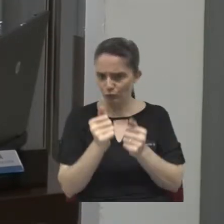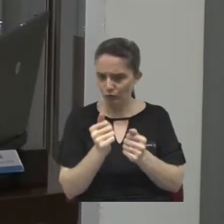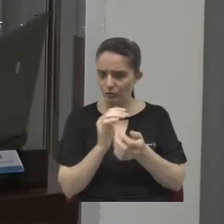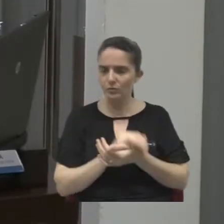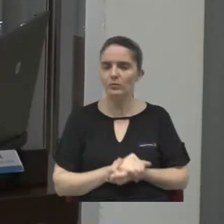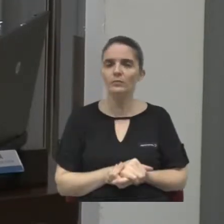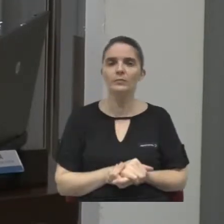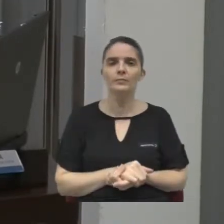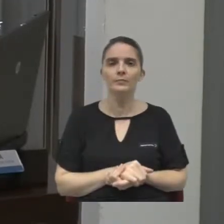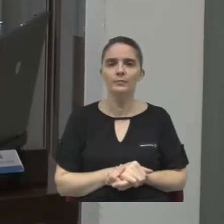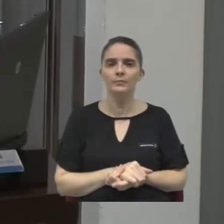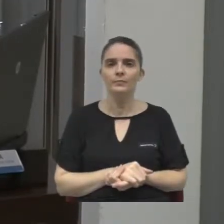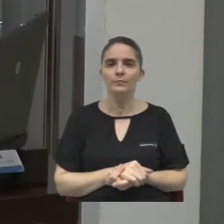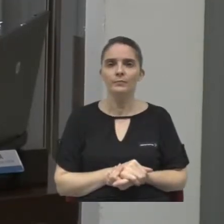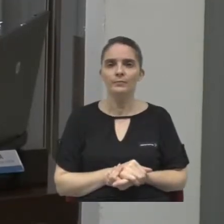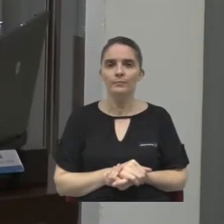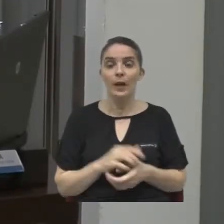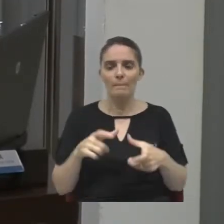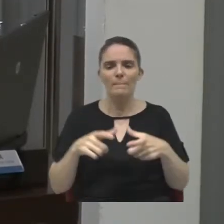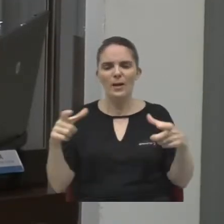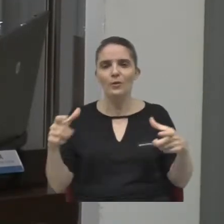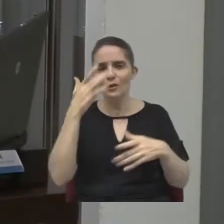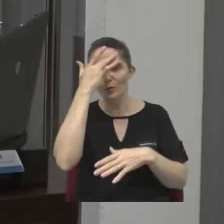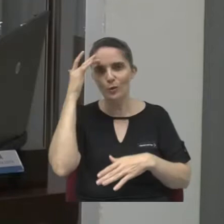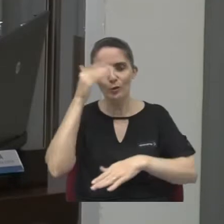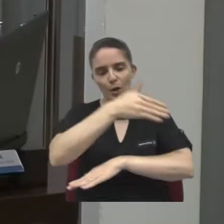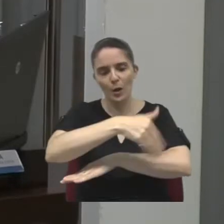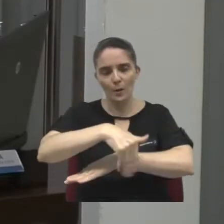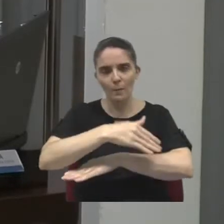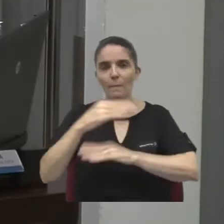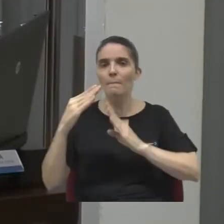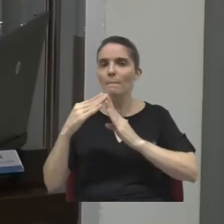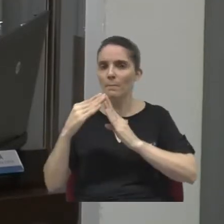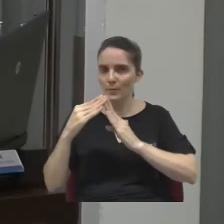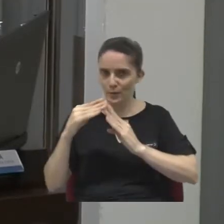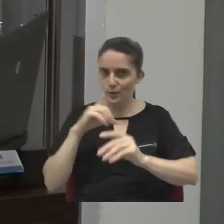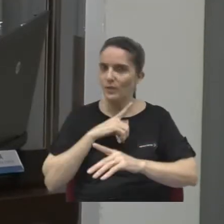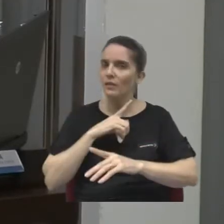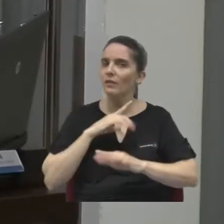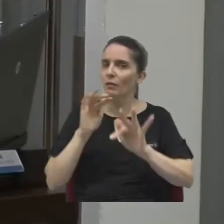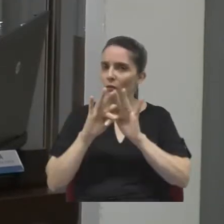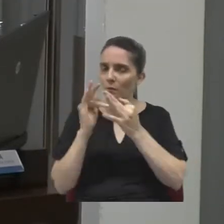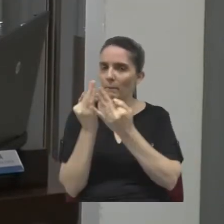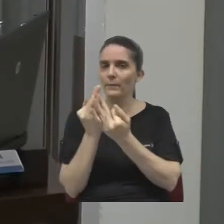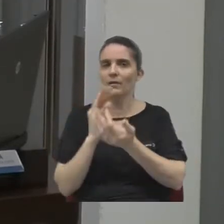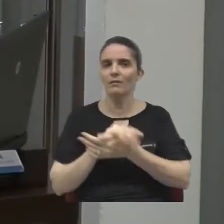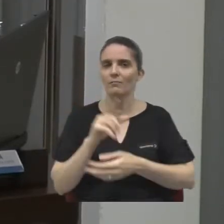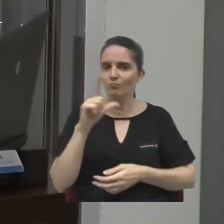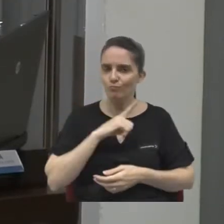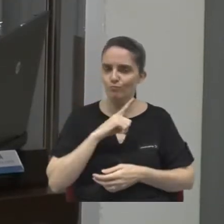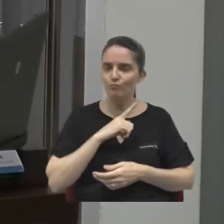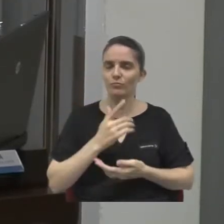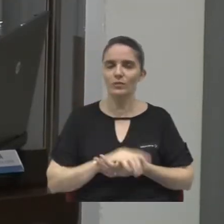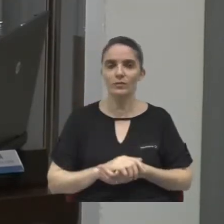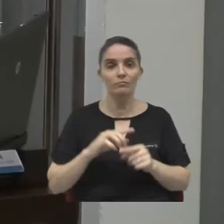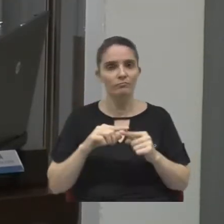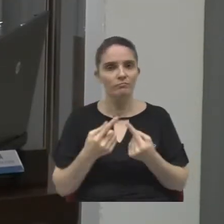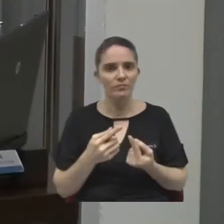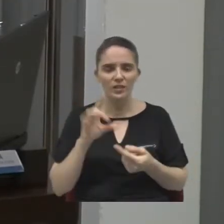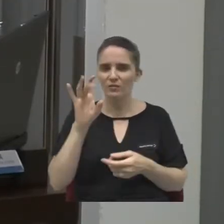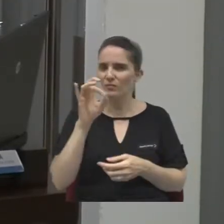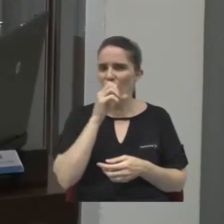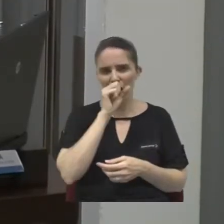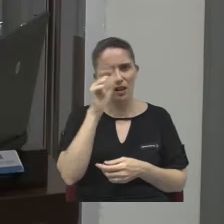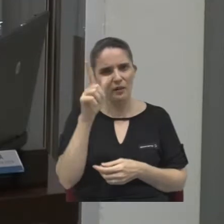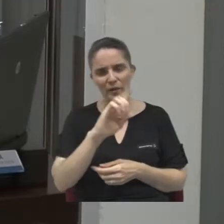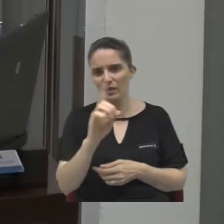e a maioria tem família. Então, isso está sendo feito, sim, na nossa cidade. Infelizmente, não só em Limeira,